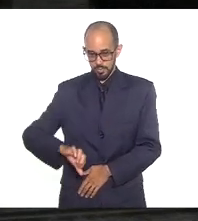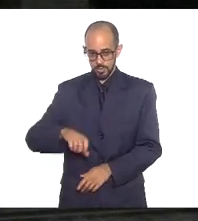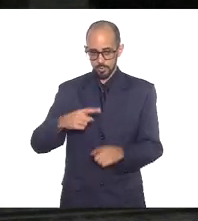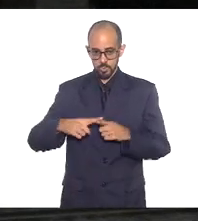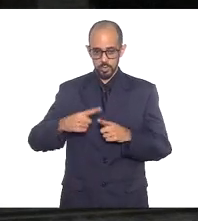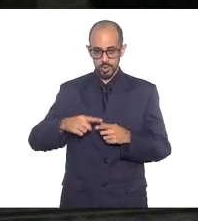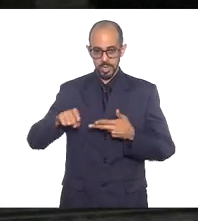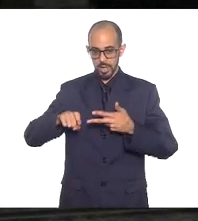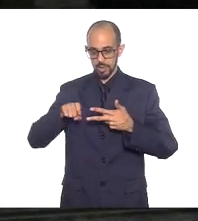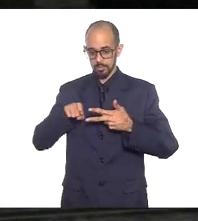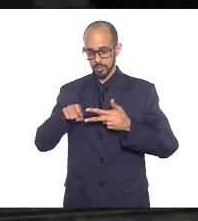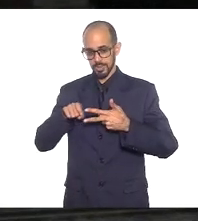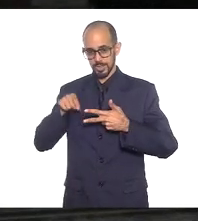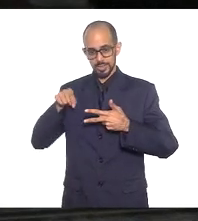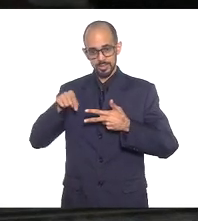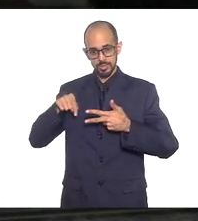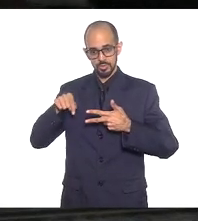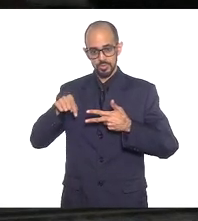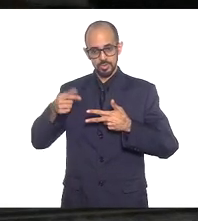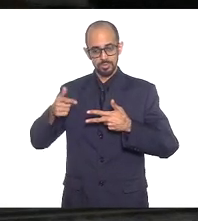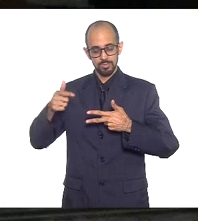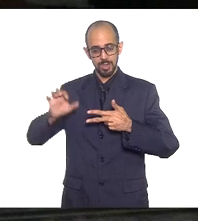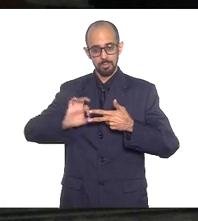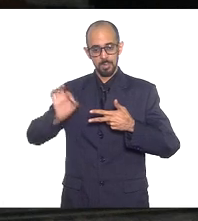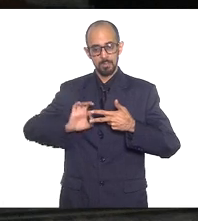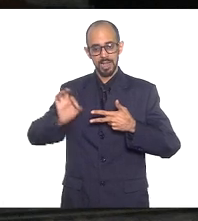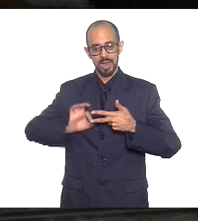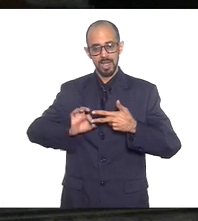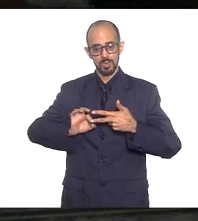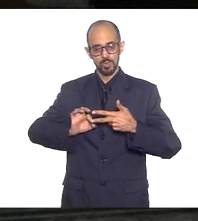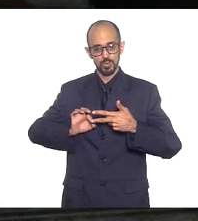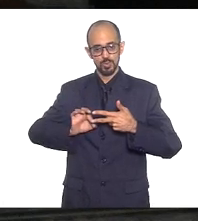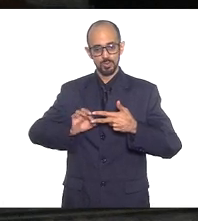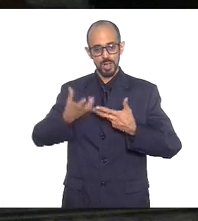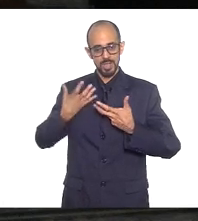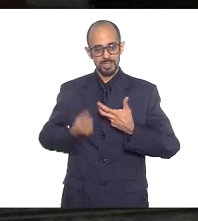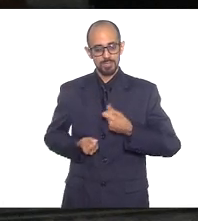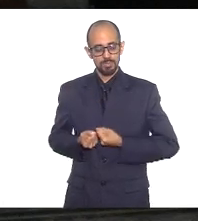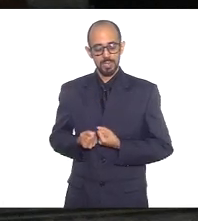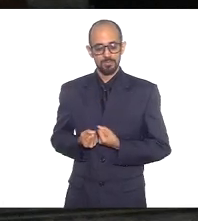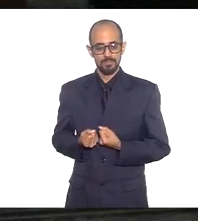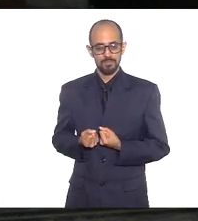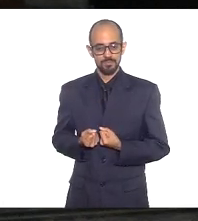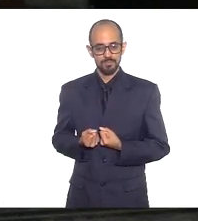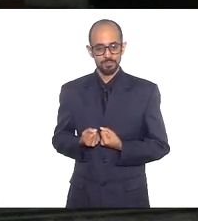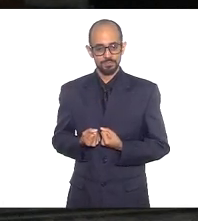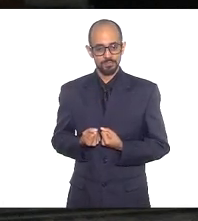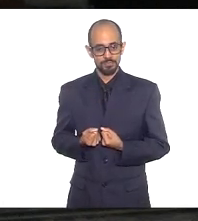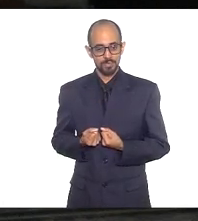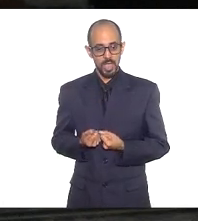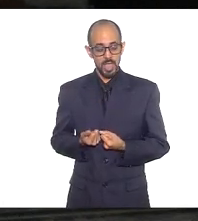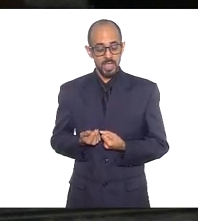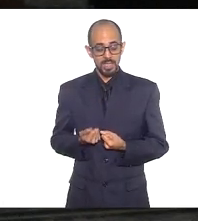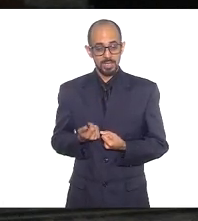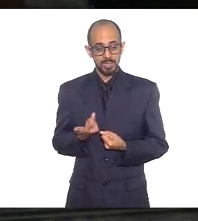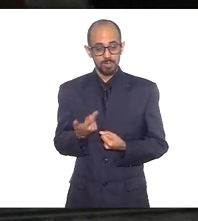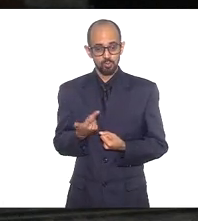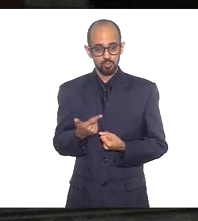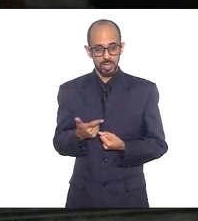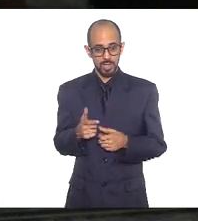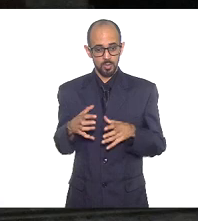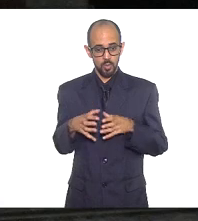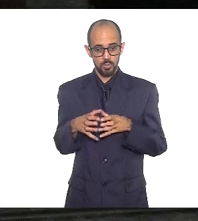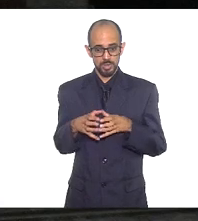Poder Executivo que não está preparado para isso. Como não há em